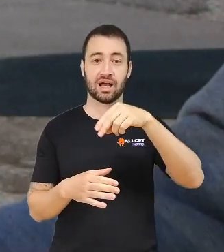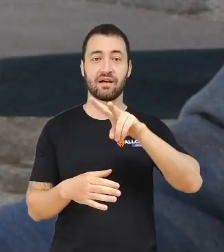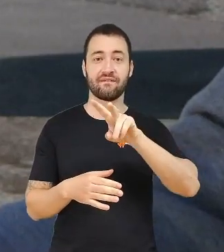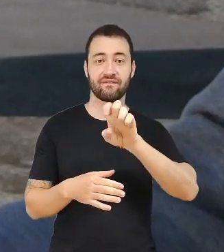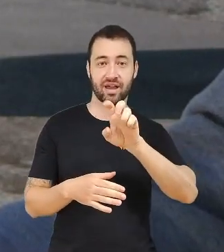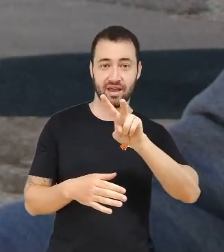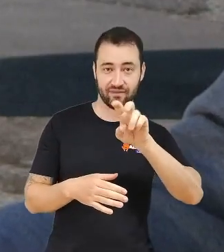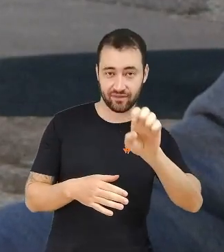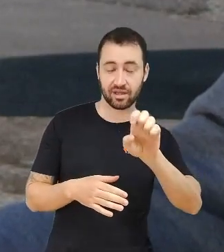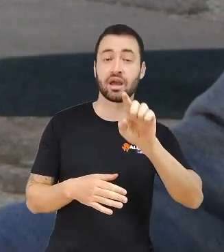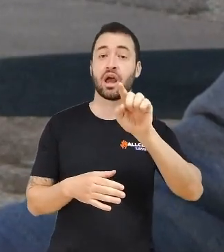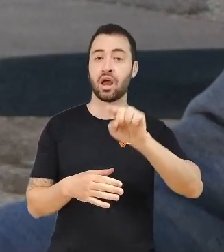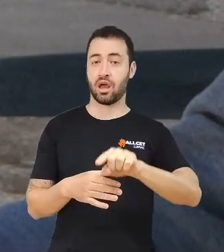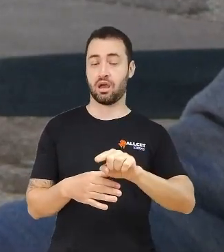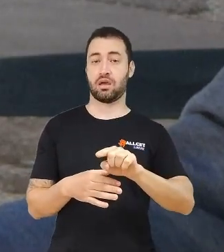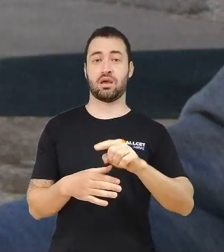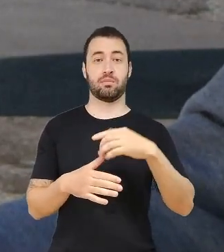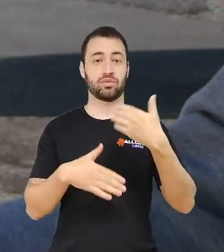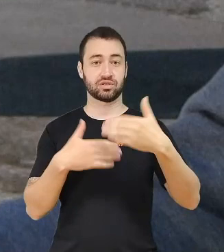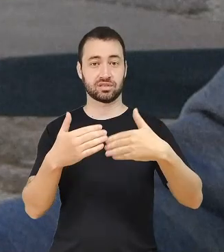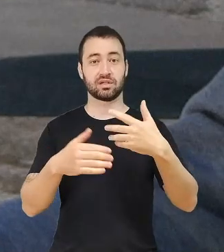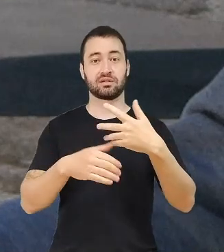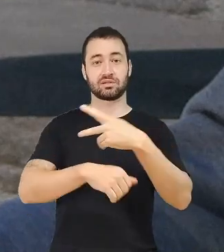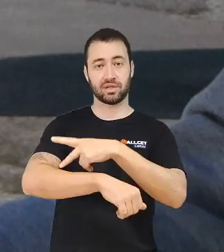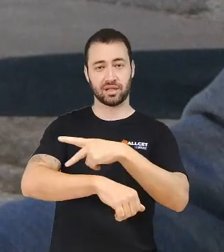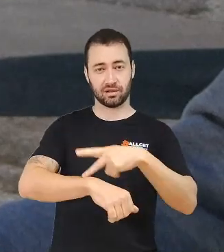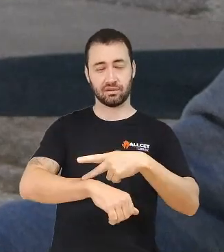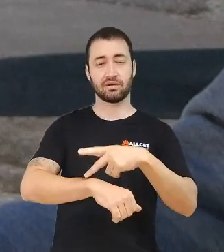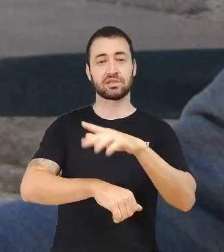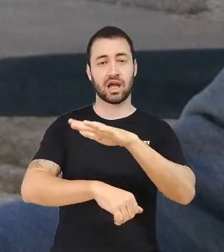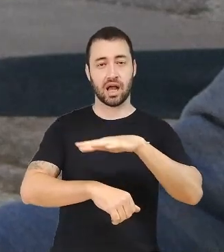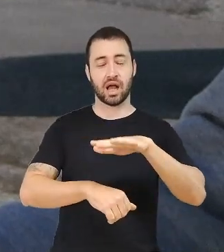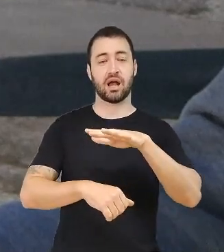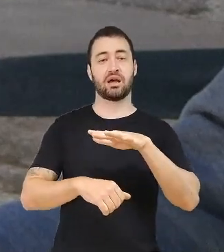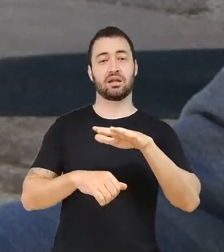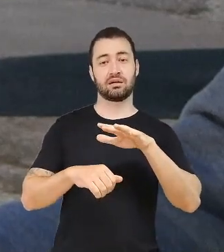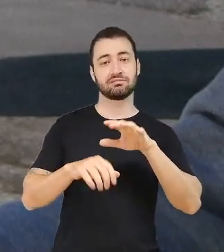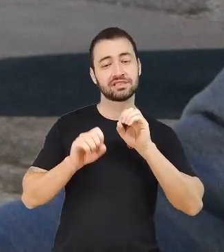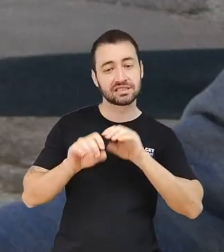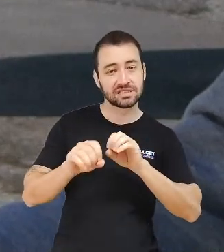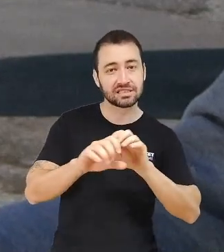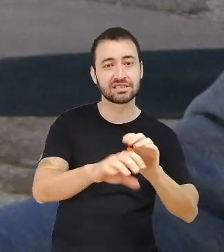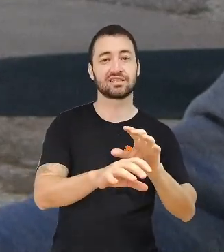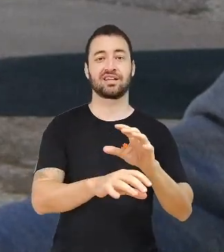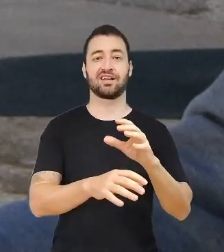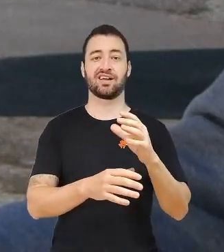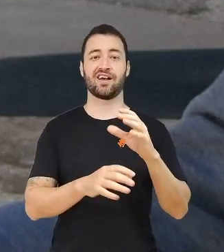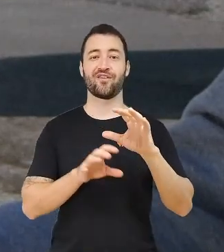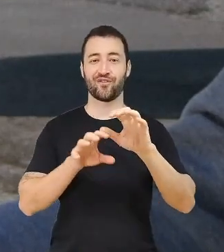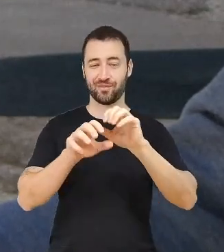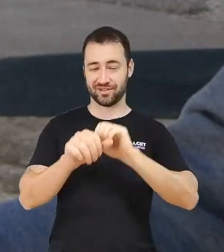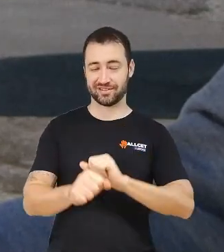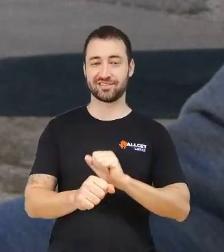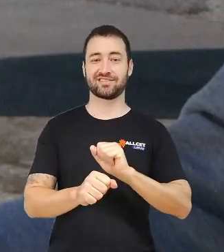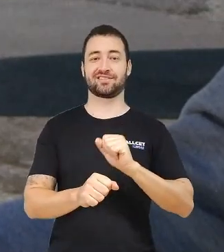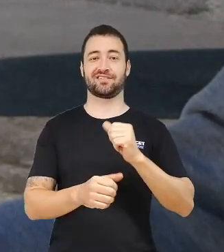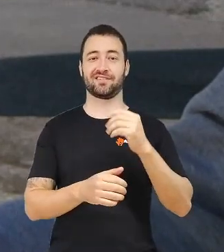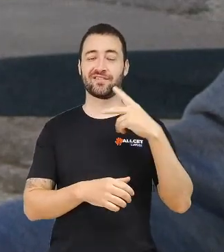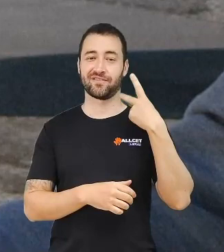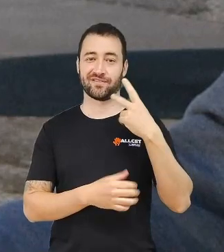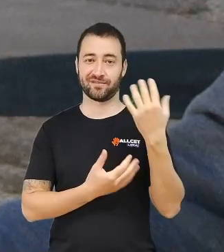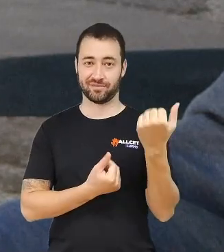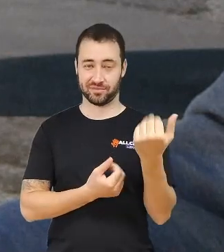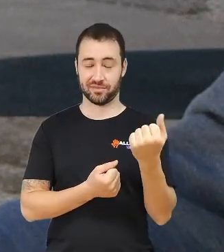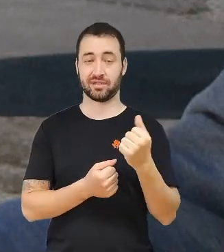acontecendo na região da neve ela é um faz parte de um processo pedagógico que a escola do Legislativo tem na formação